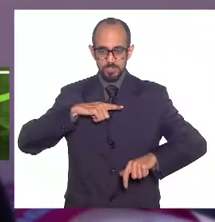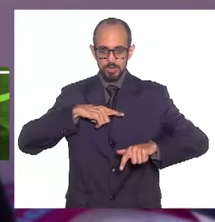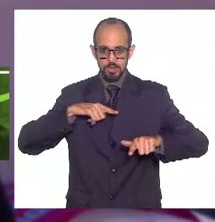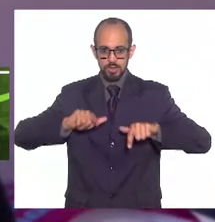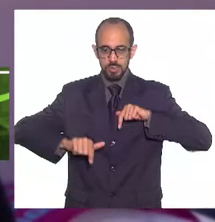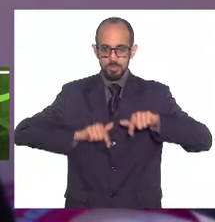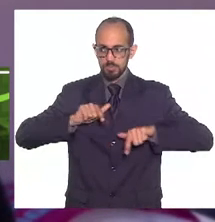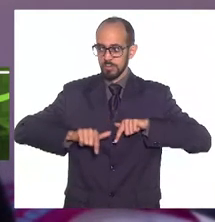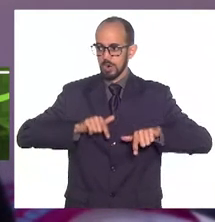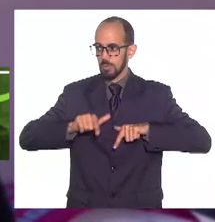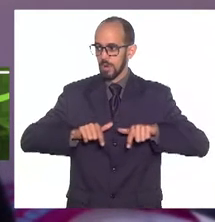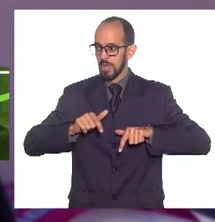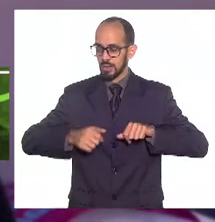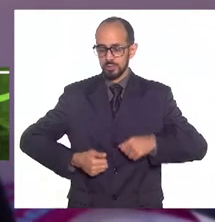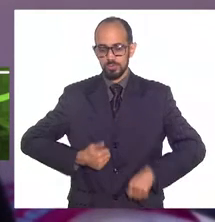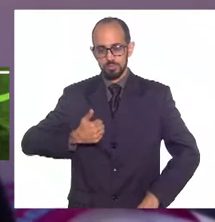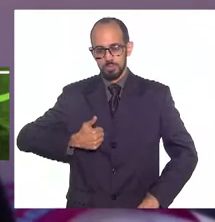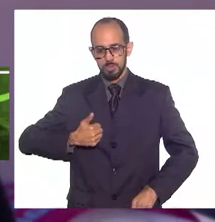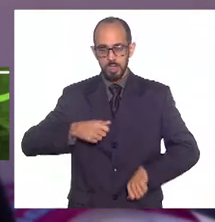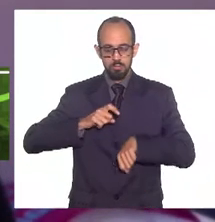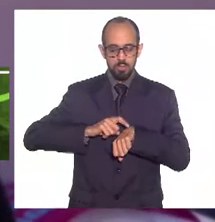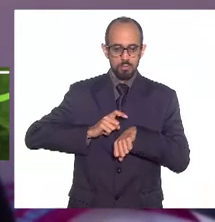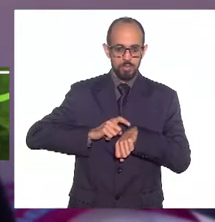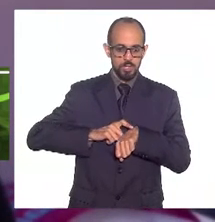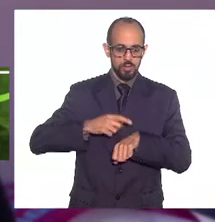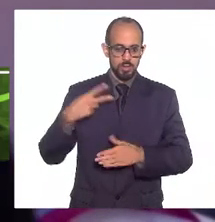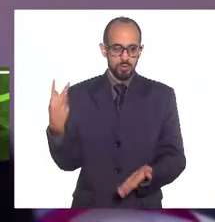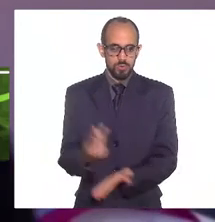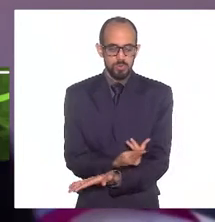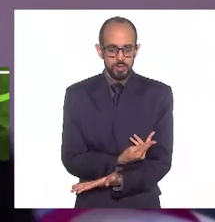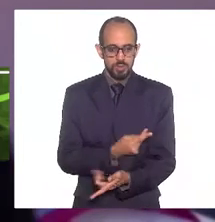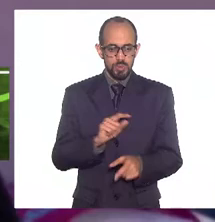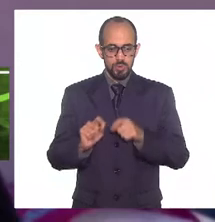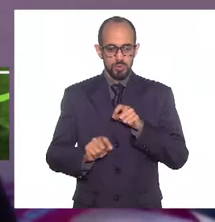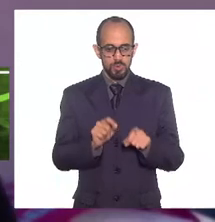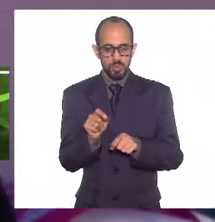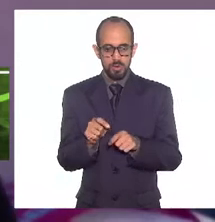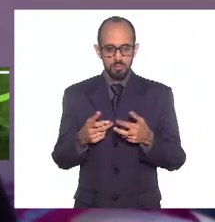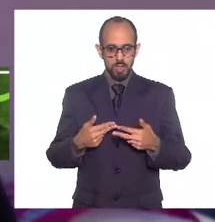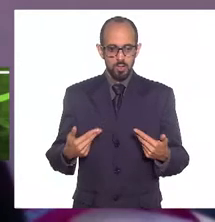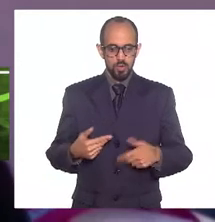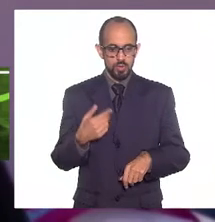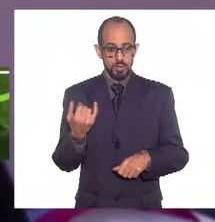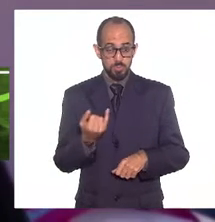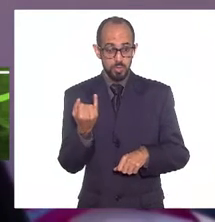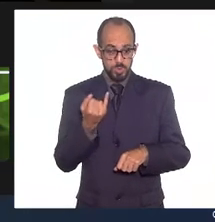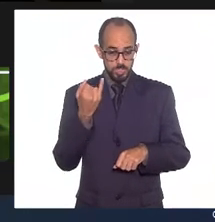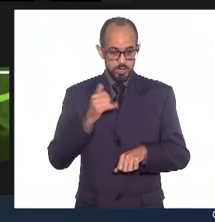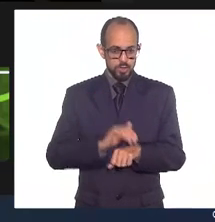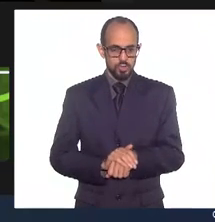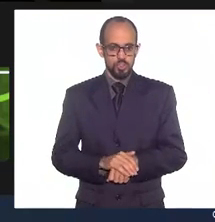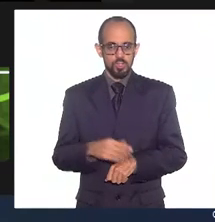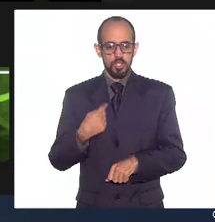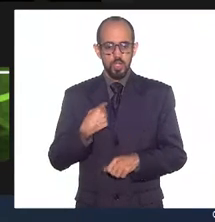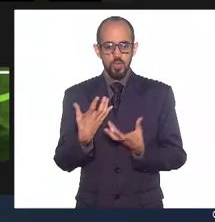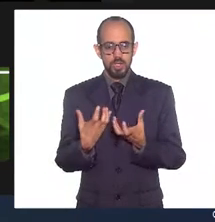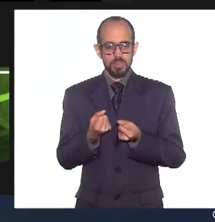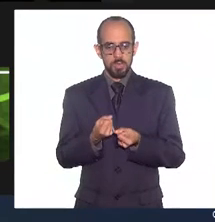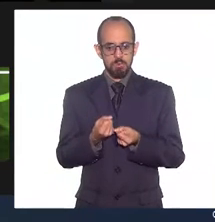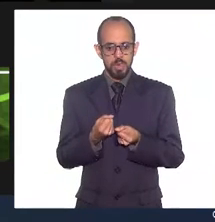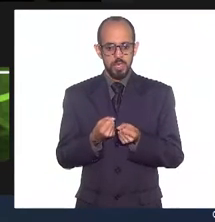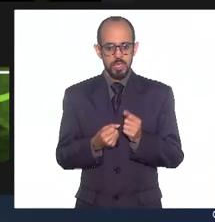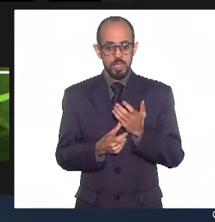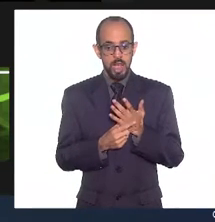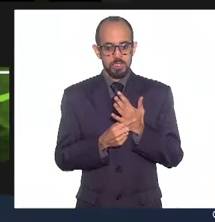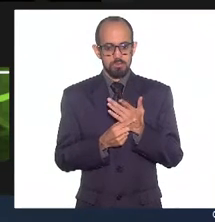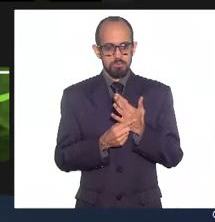momento e aí aconteceu algo muito interessante porque eu recebi das mãos da